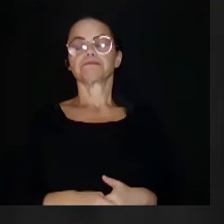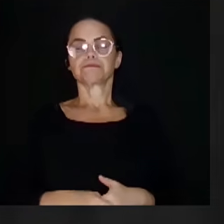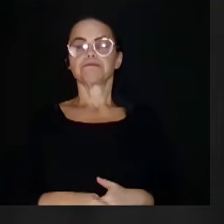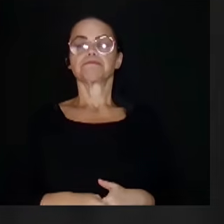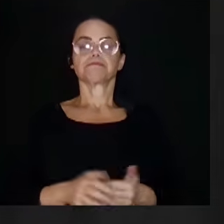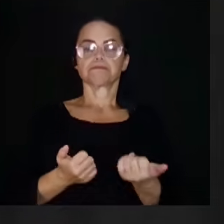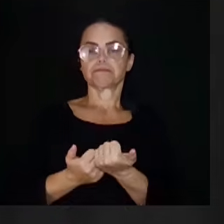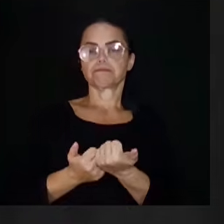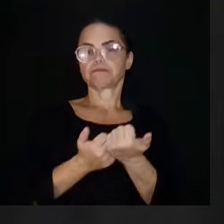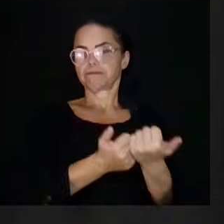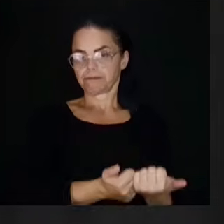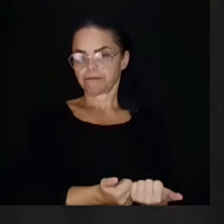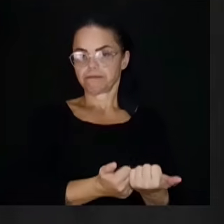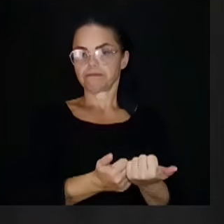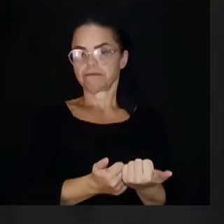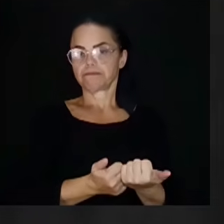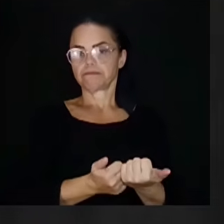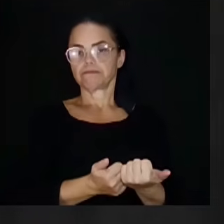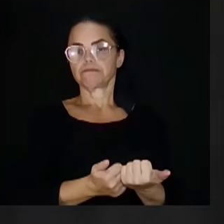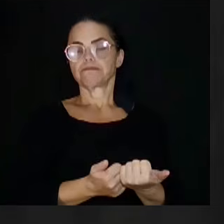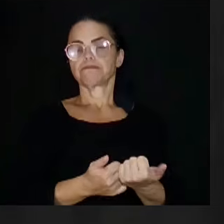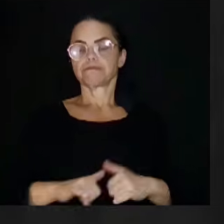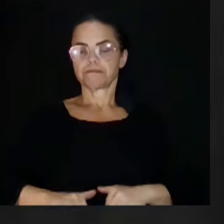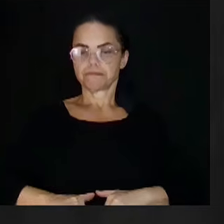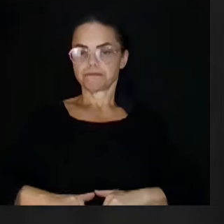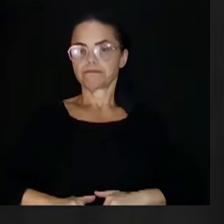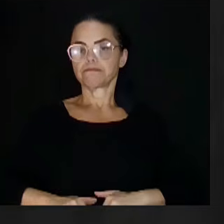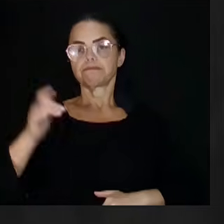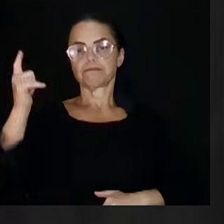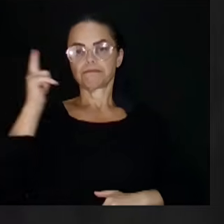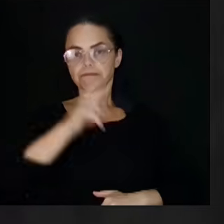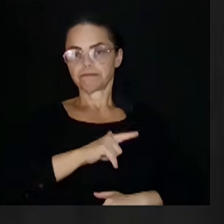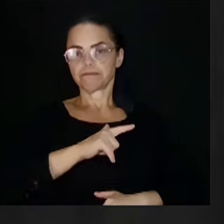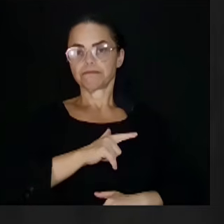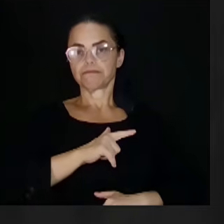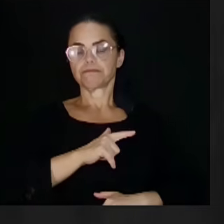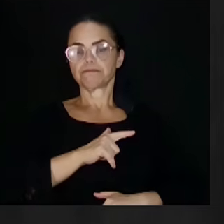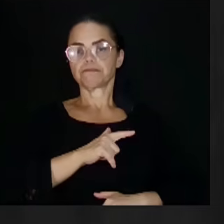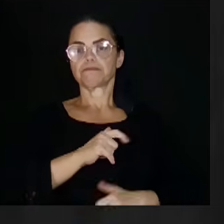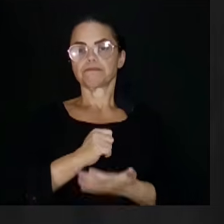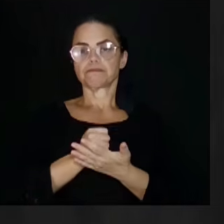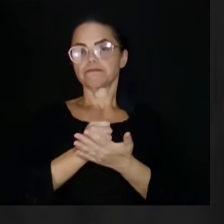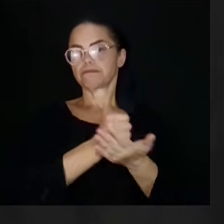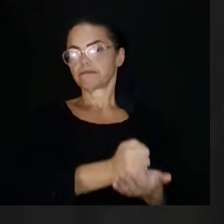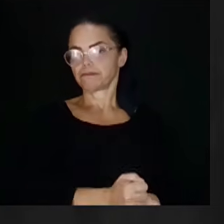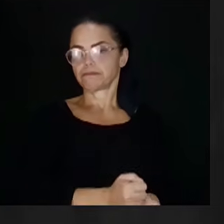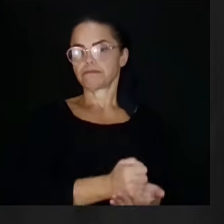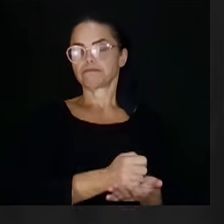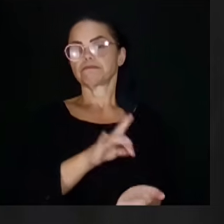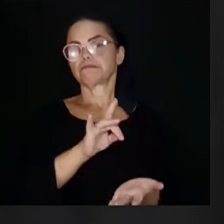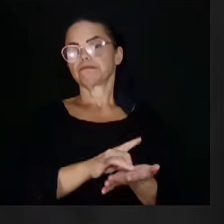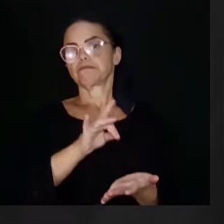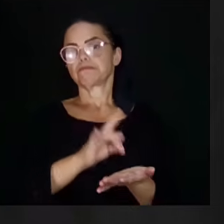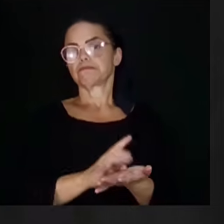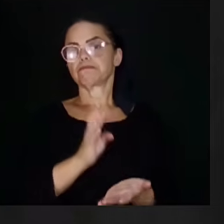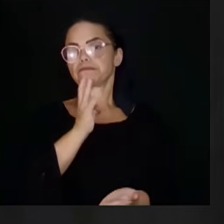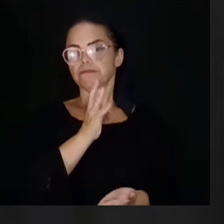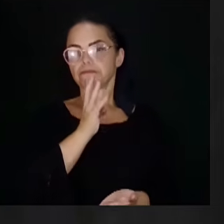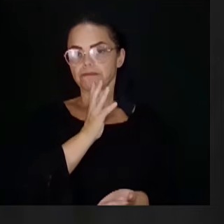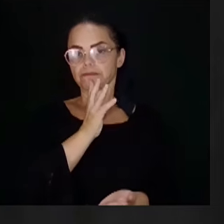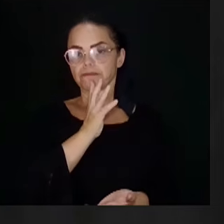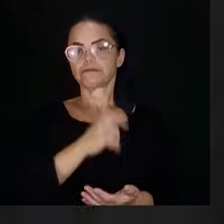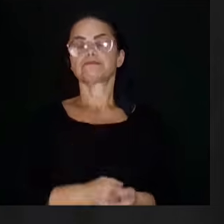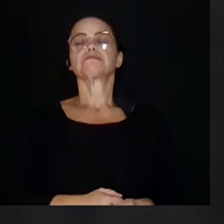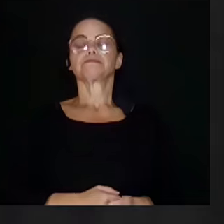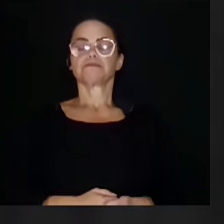entra em algum tipo de sofrimento, a gente já consegue intervir, né, pelo fato de conhecer, de estarmos... Vínculos, né? Tem vínculos.